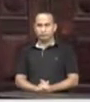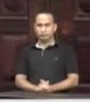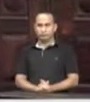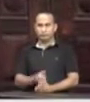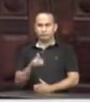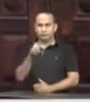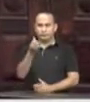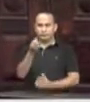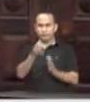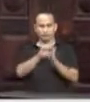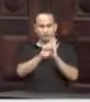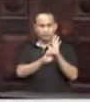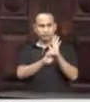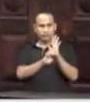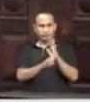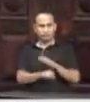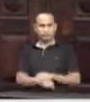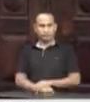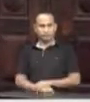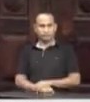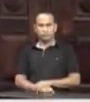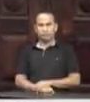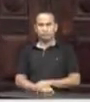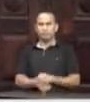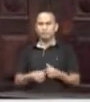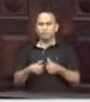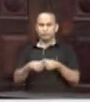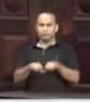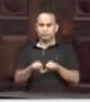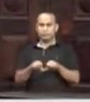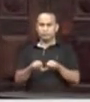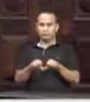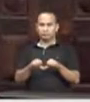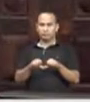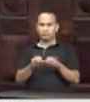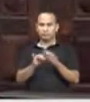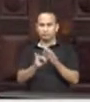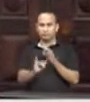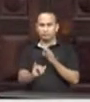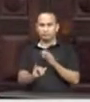6 emendas a esse projeto.